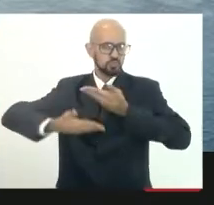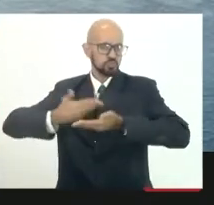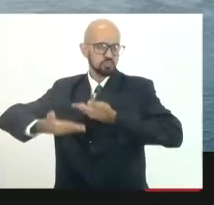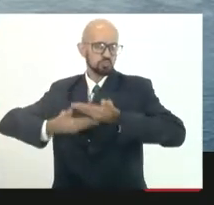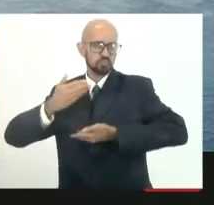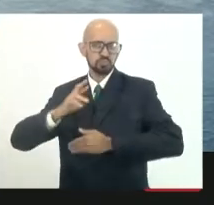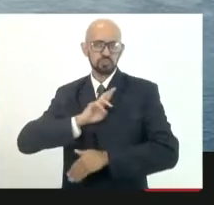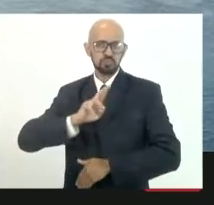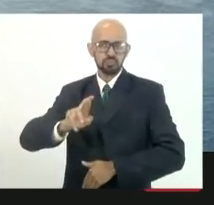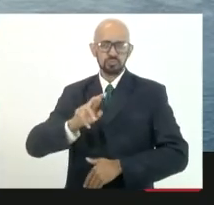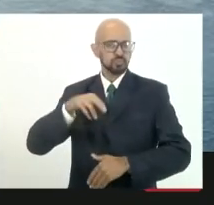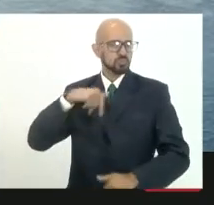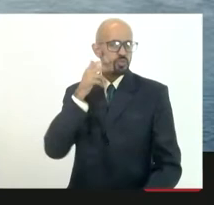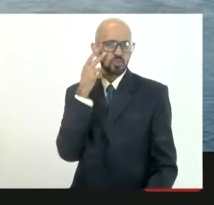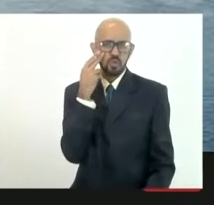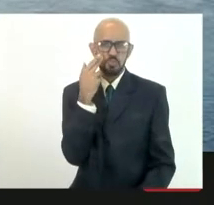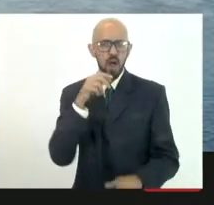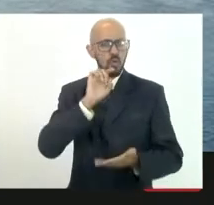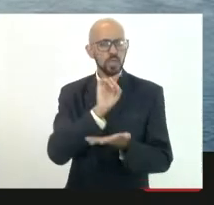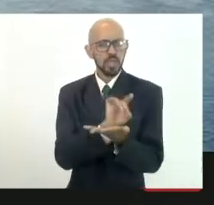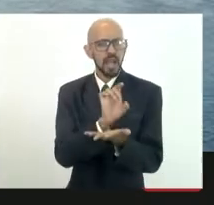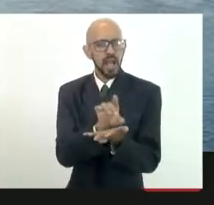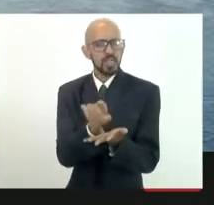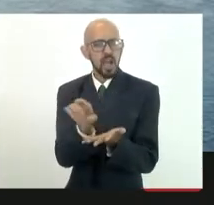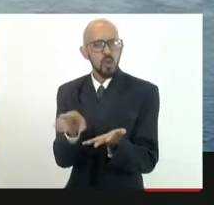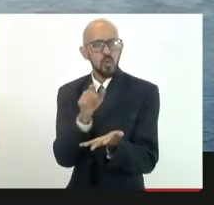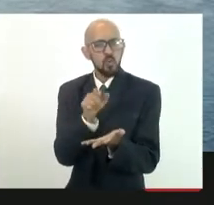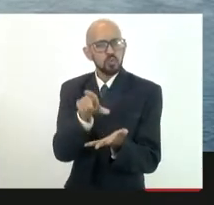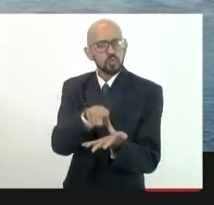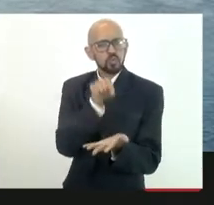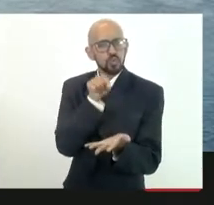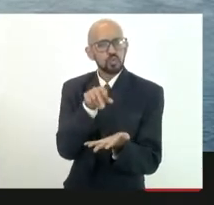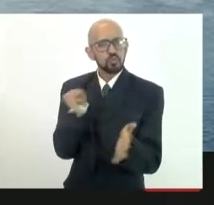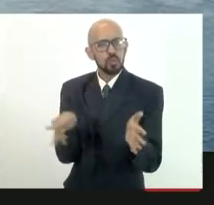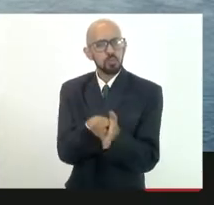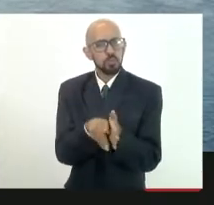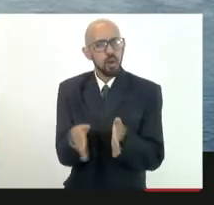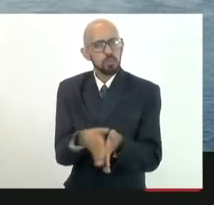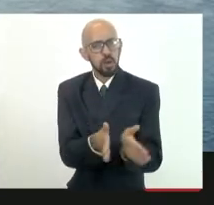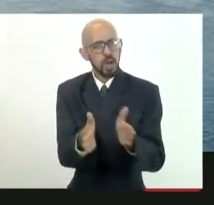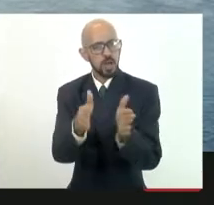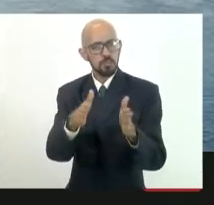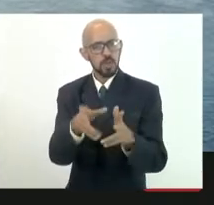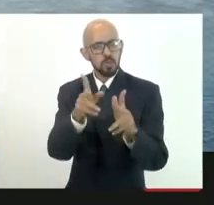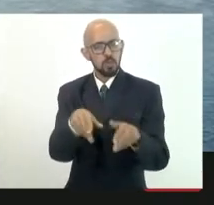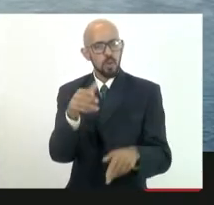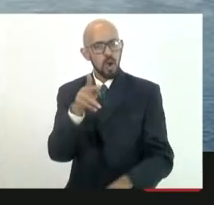cada um seguiu um caminho que decidiu, como bem trouxe aí o pastor Manuel